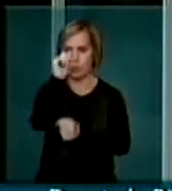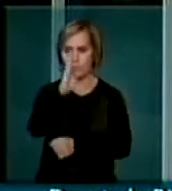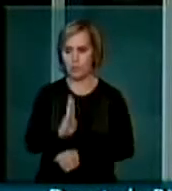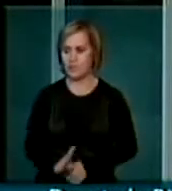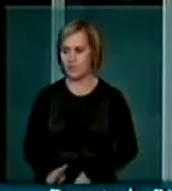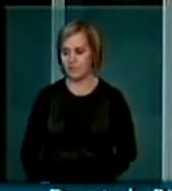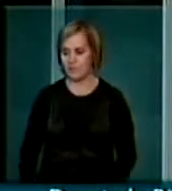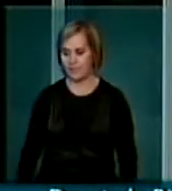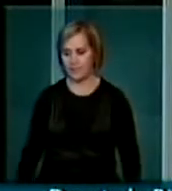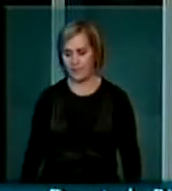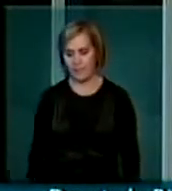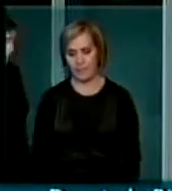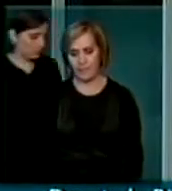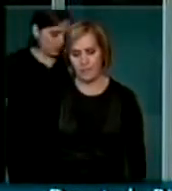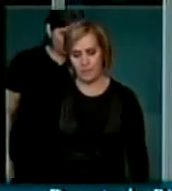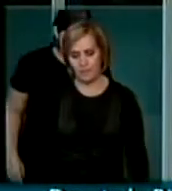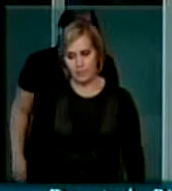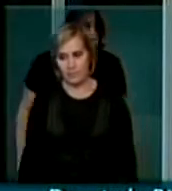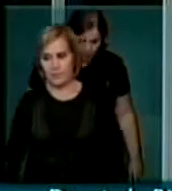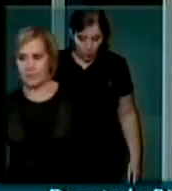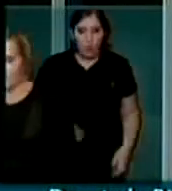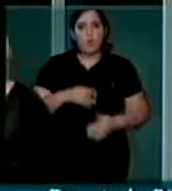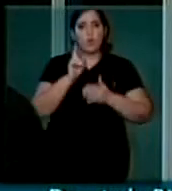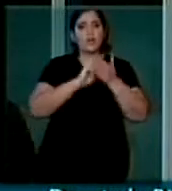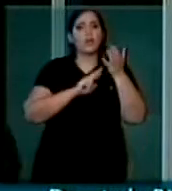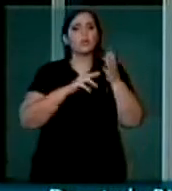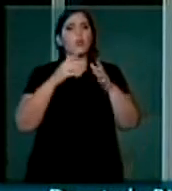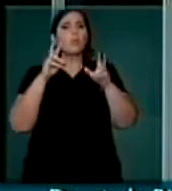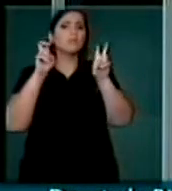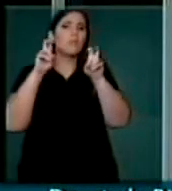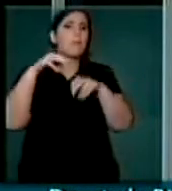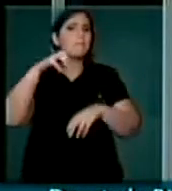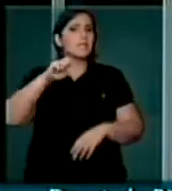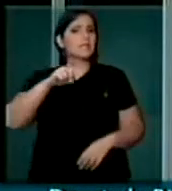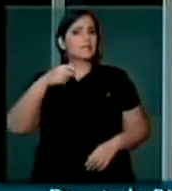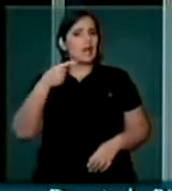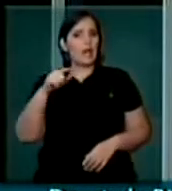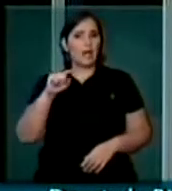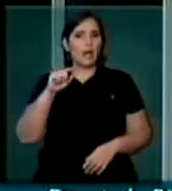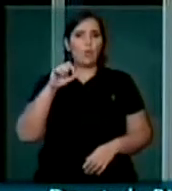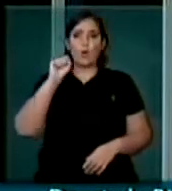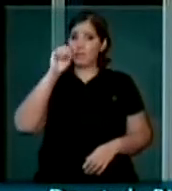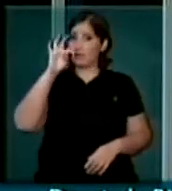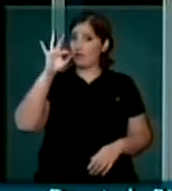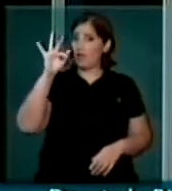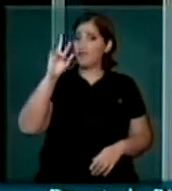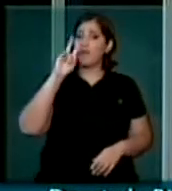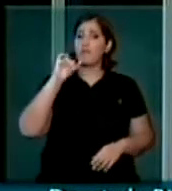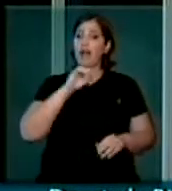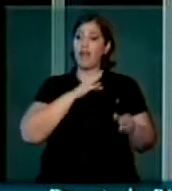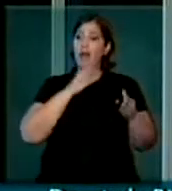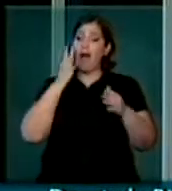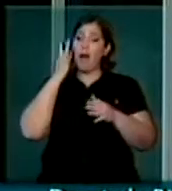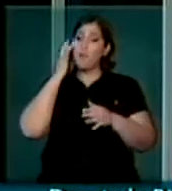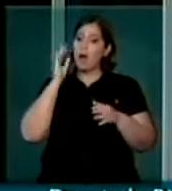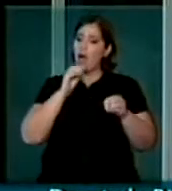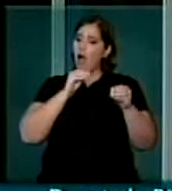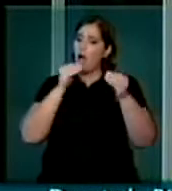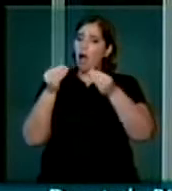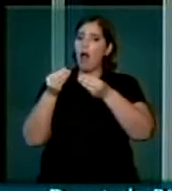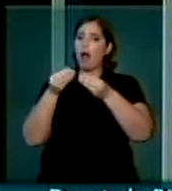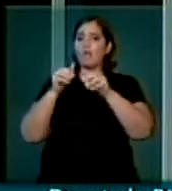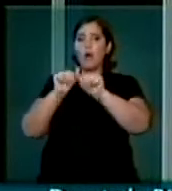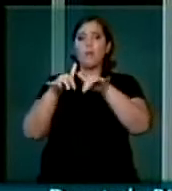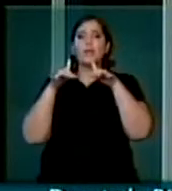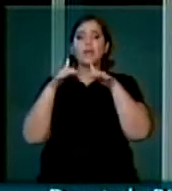do Mensalão no Supremo Tribunal Federal vai levar ao pleno do tribunal amanhã a discussão sobre se